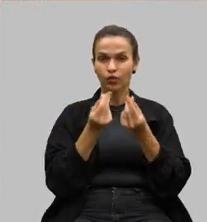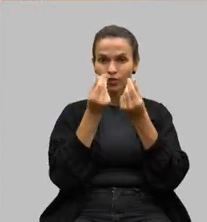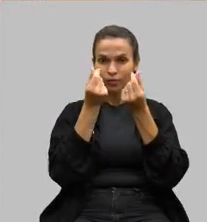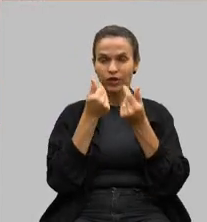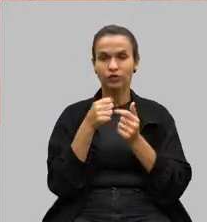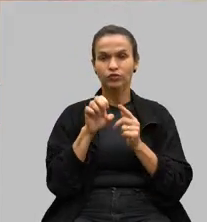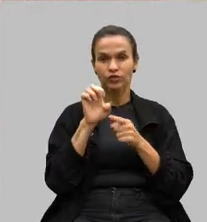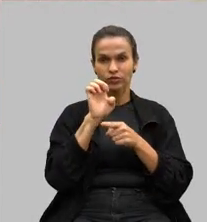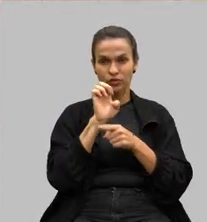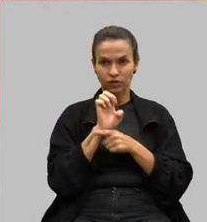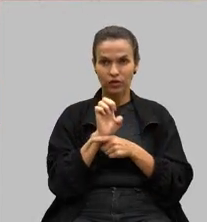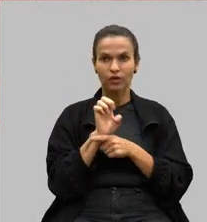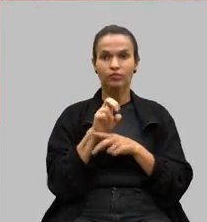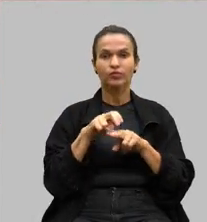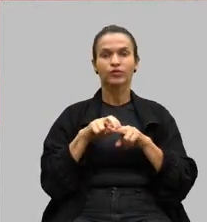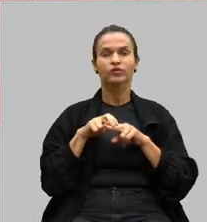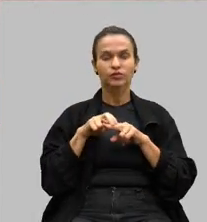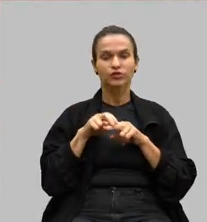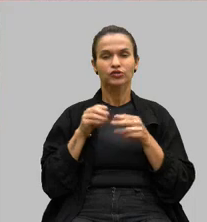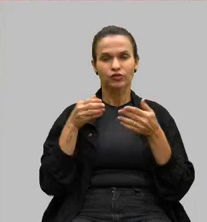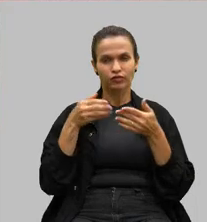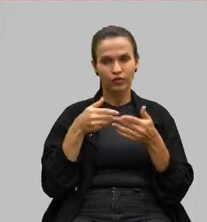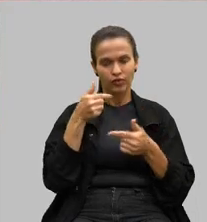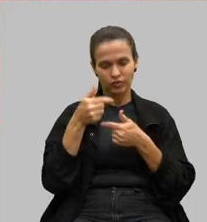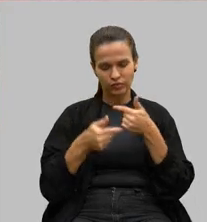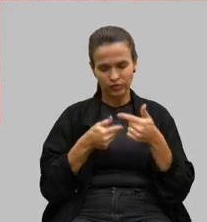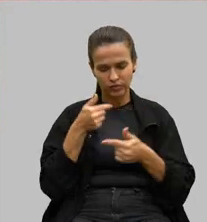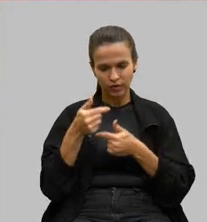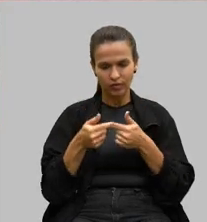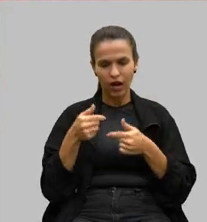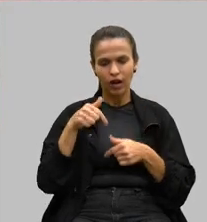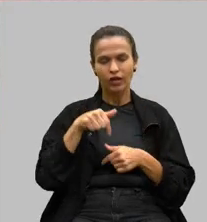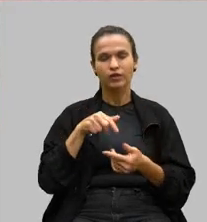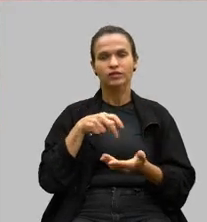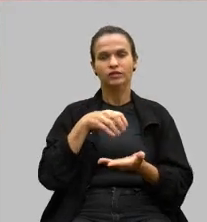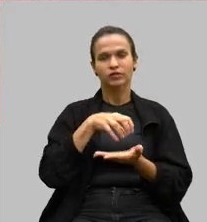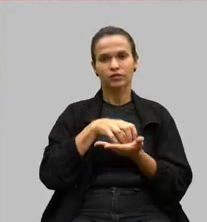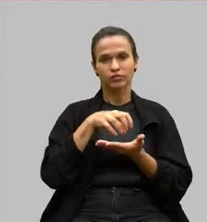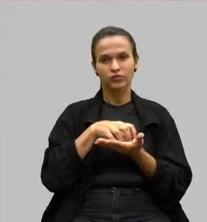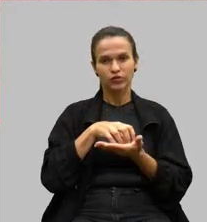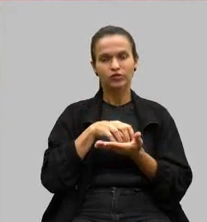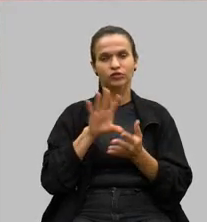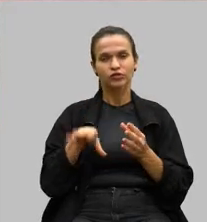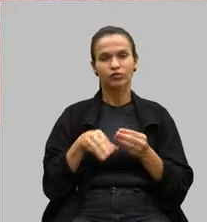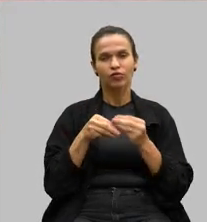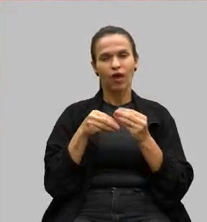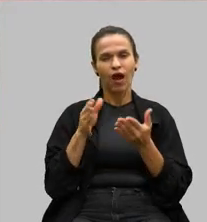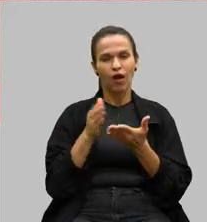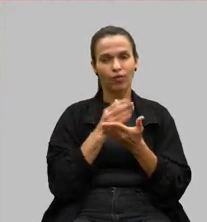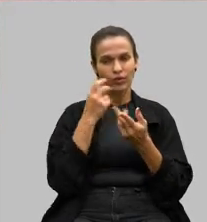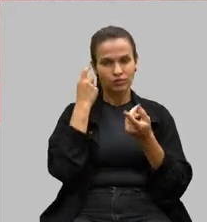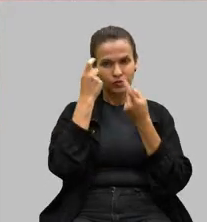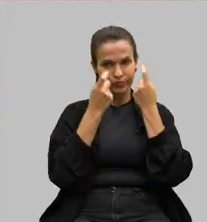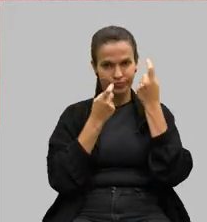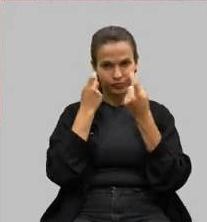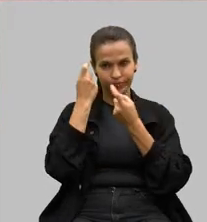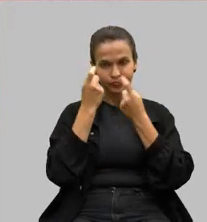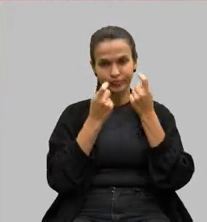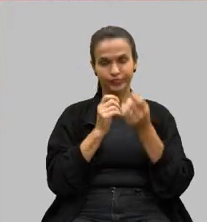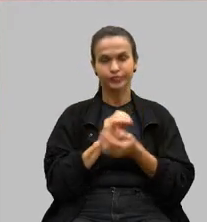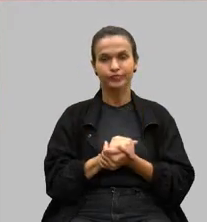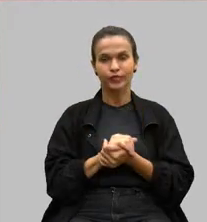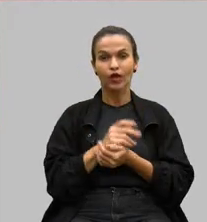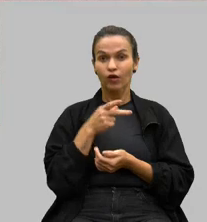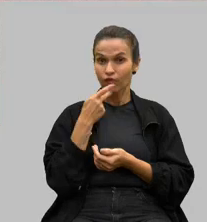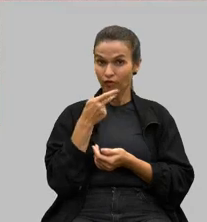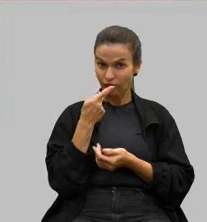gente trabalha muito aqui nessa comissão e a gente sempre reitera algumas preocupações e eu vou falar